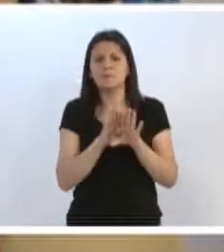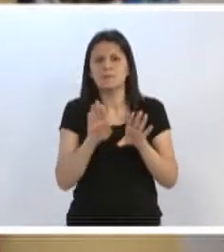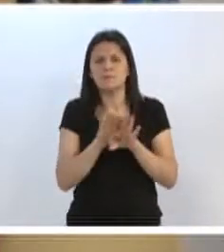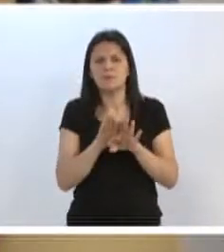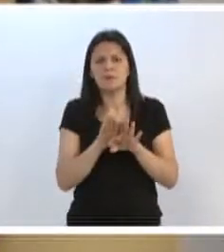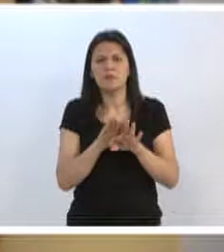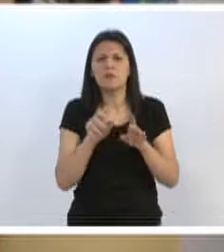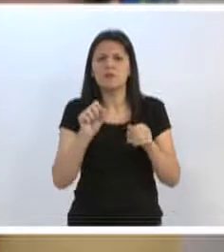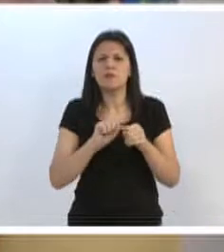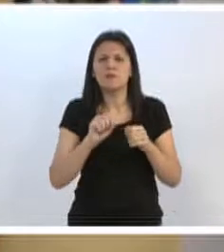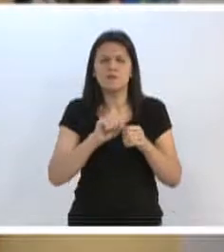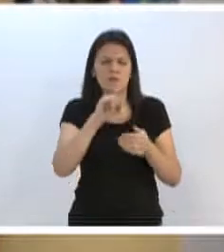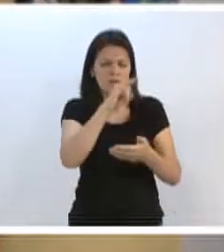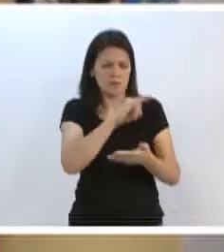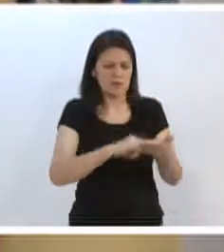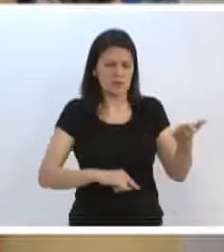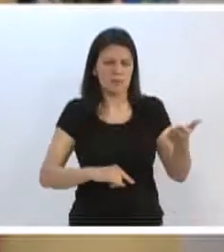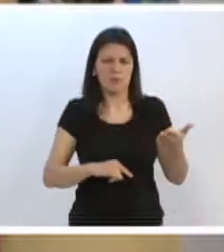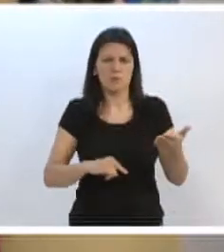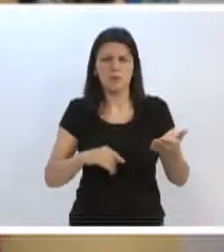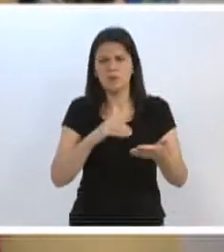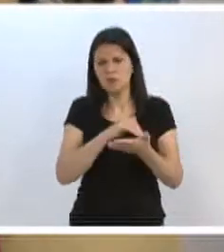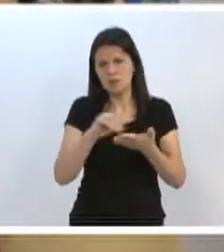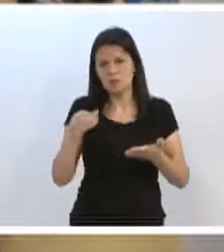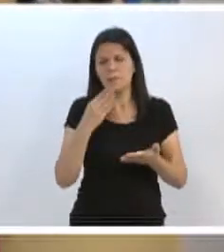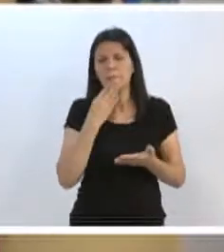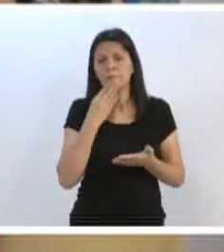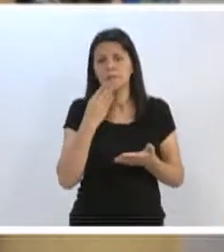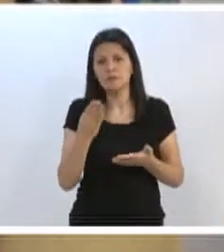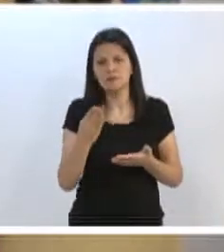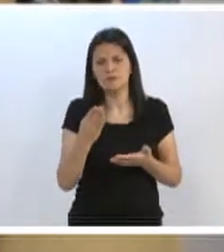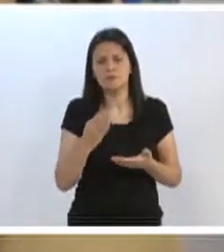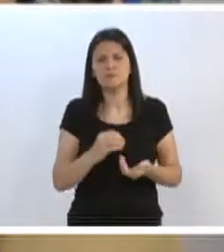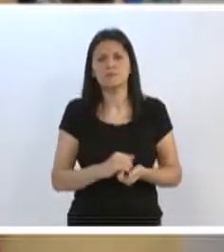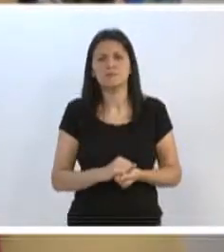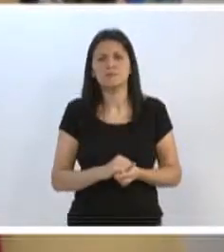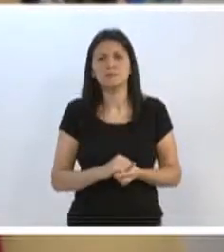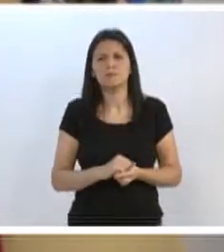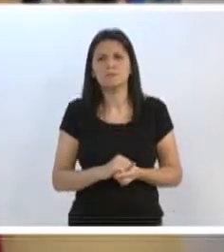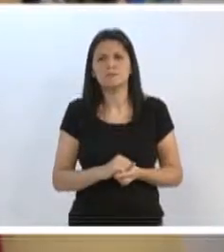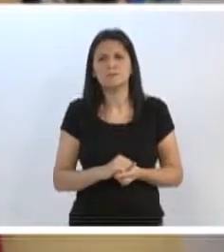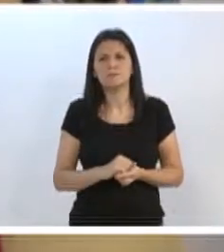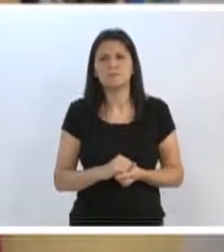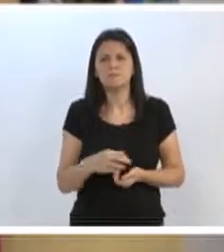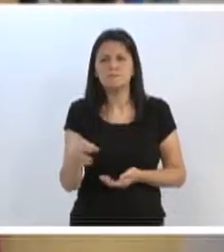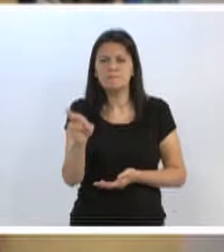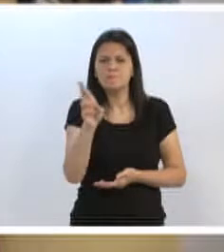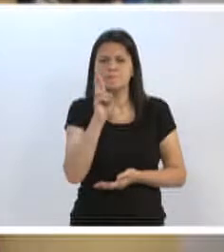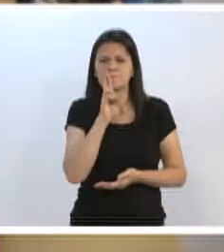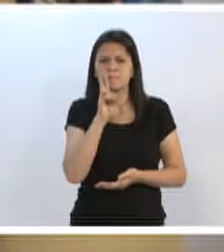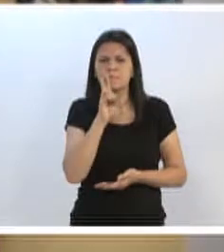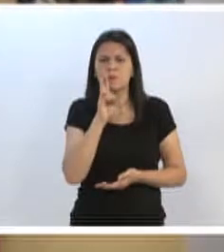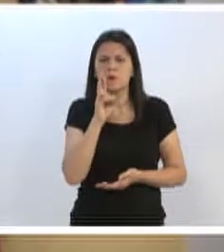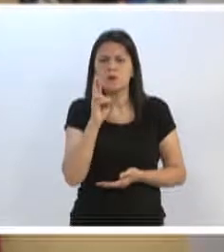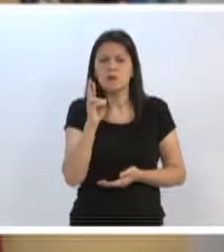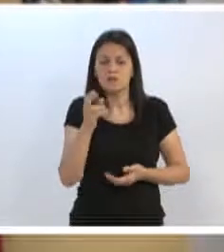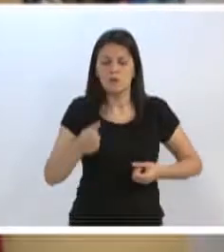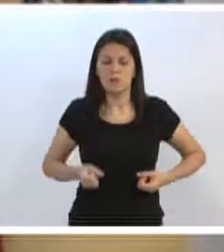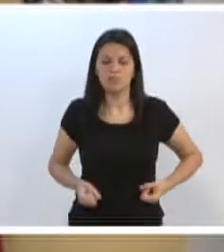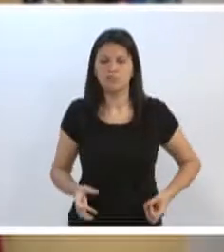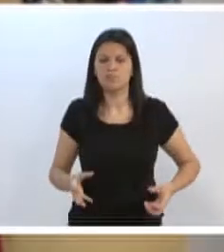fiz alguns requerimentos para alguns secretários, pedindo, né, a questão das respostas dos gastos que